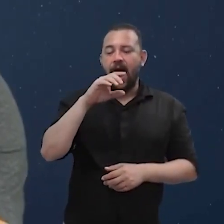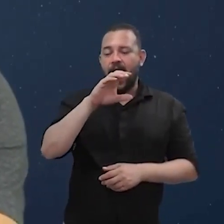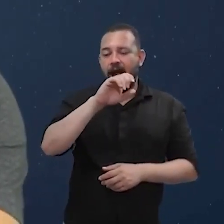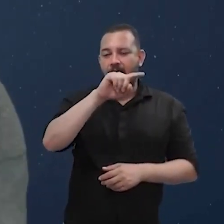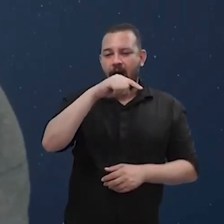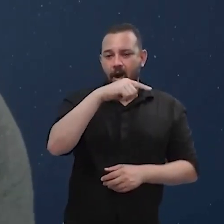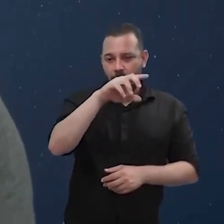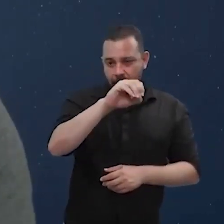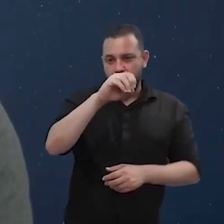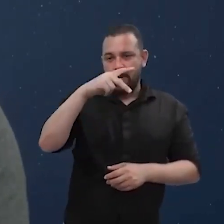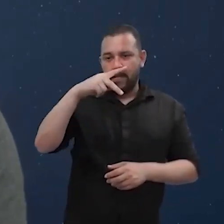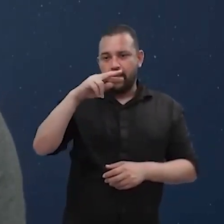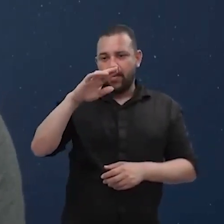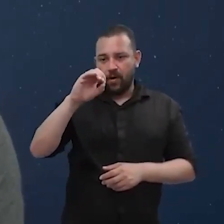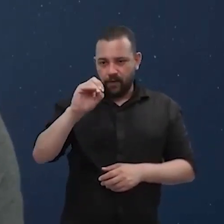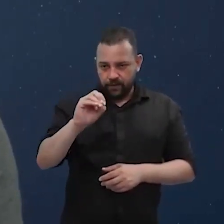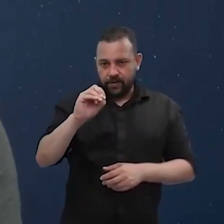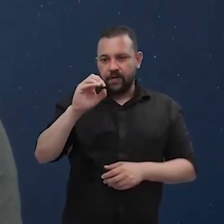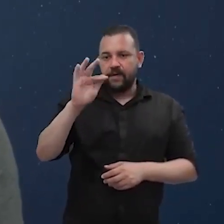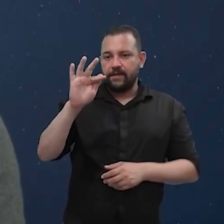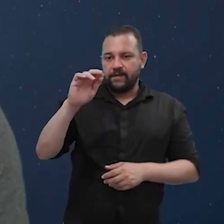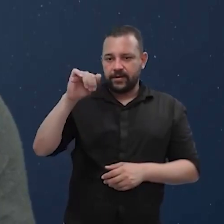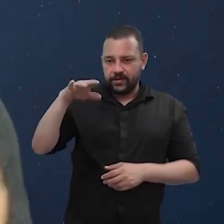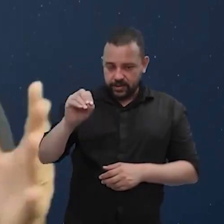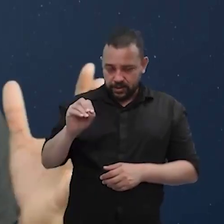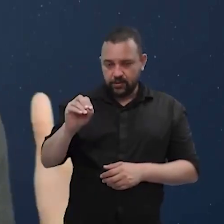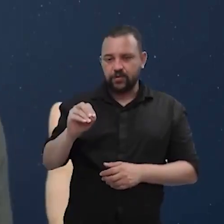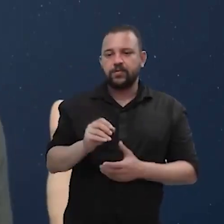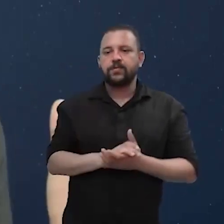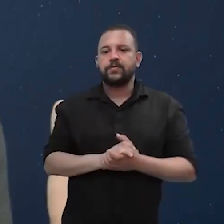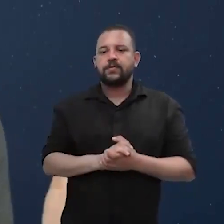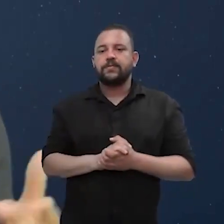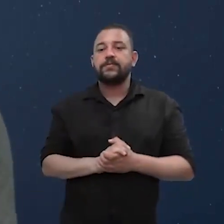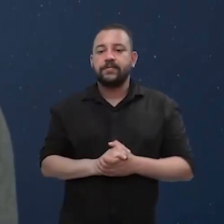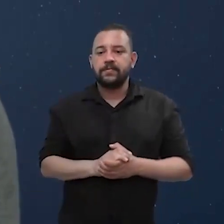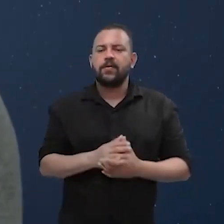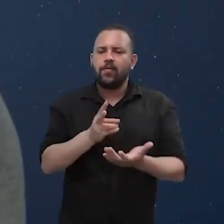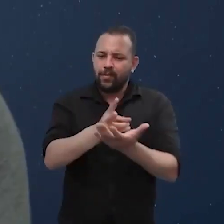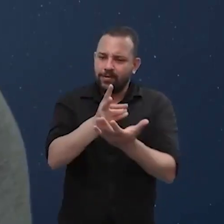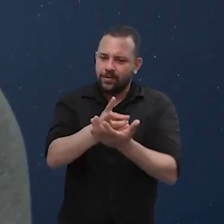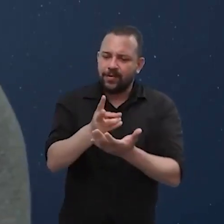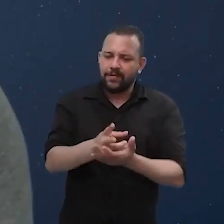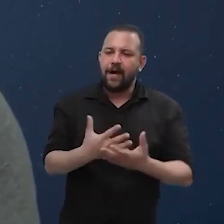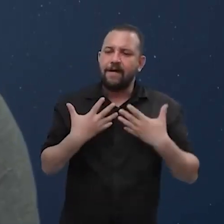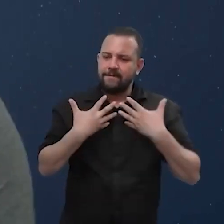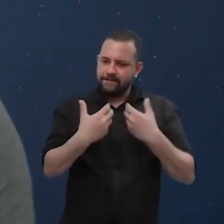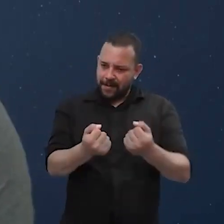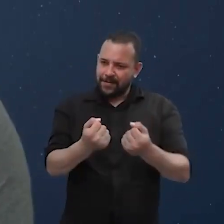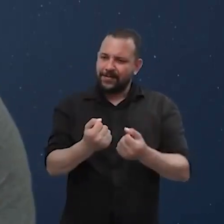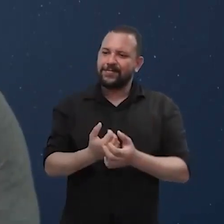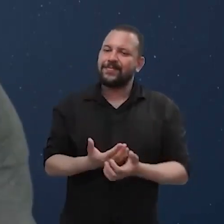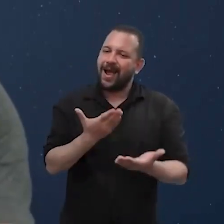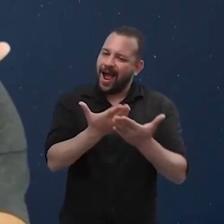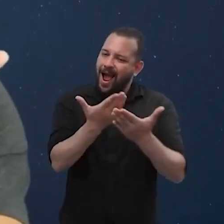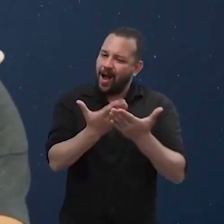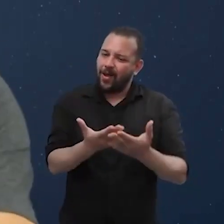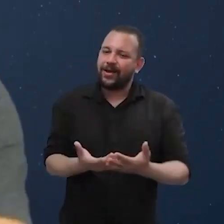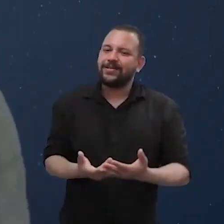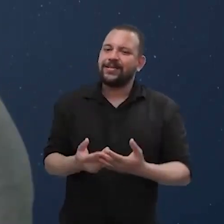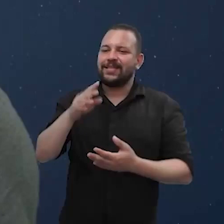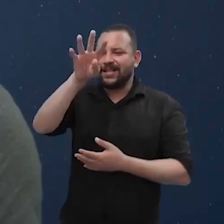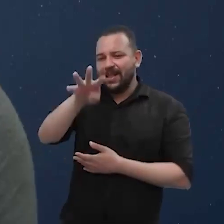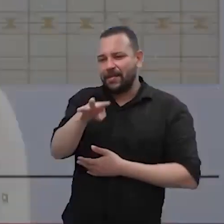@prof.franciscocoutinho. Eu falo diretamente com você por lá também. Agora, sem mais delongas, vem comigo para a nossa aula de